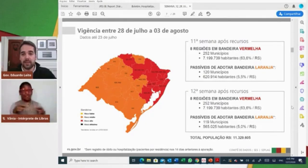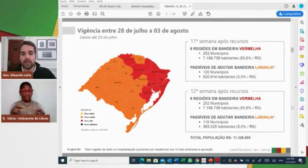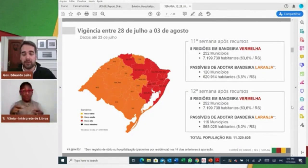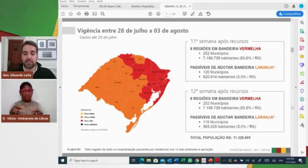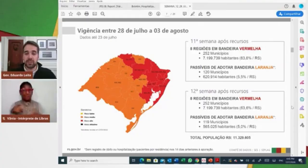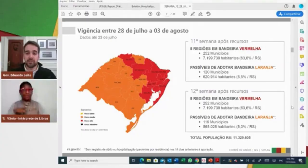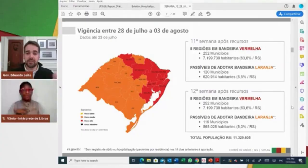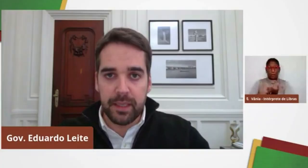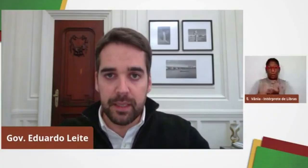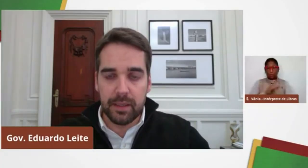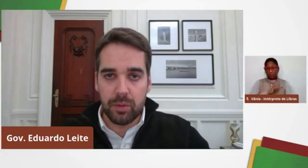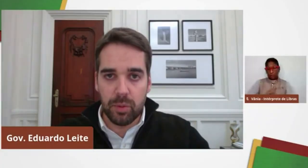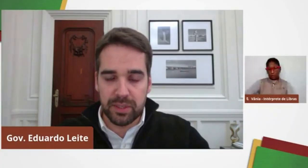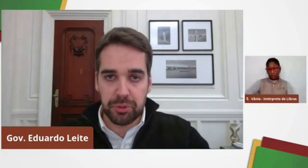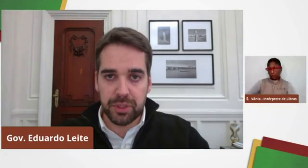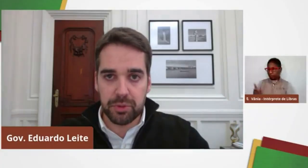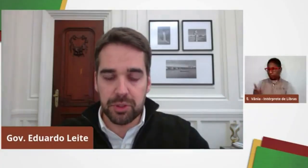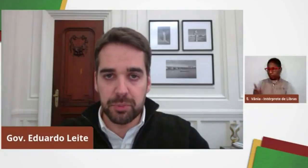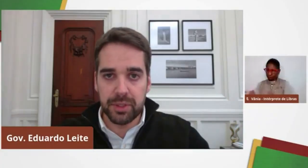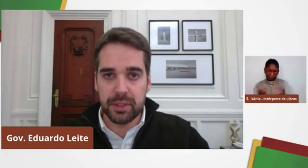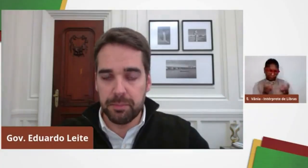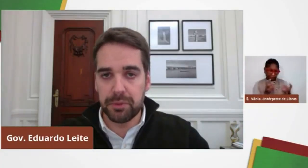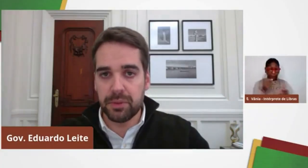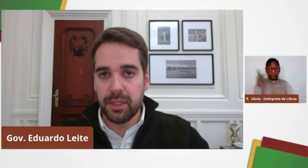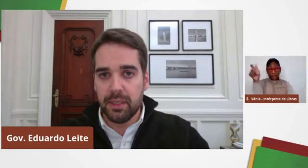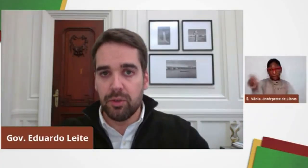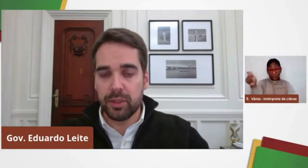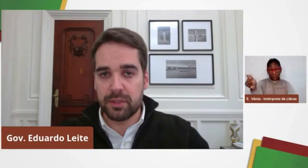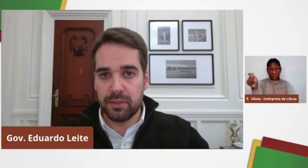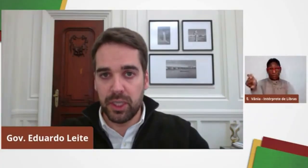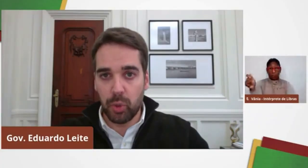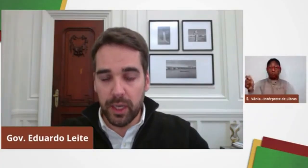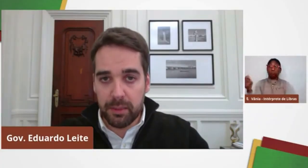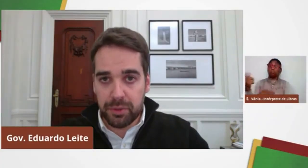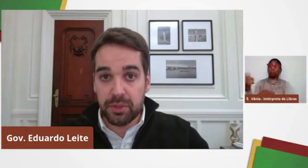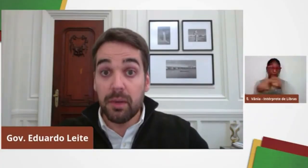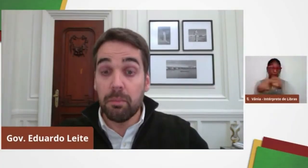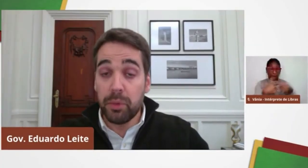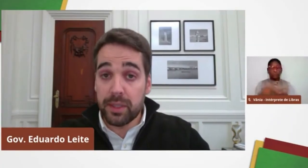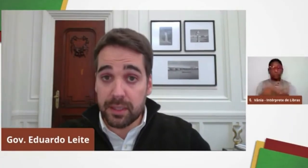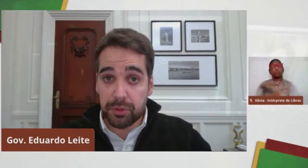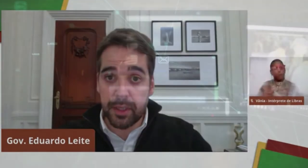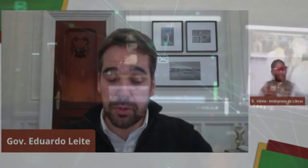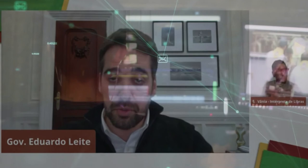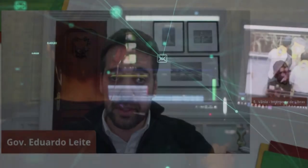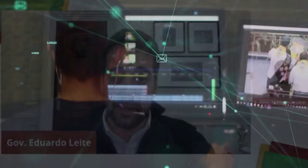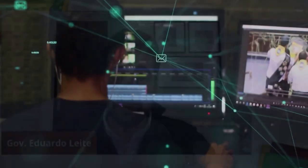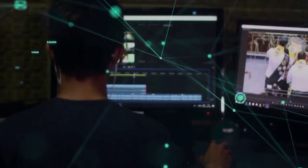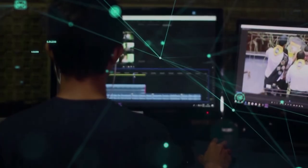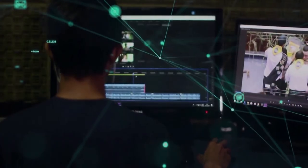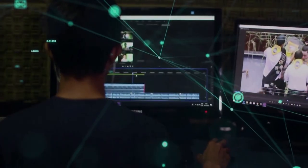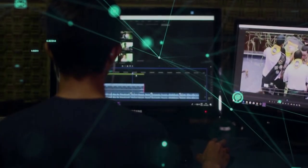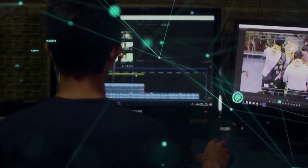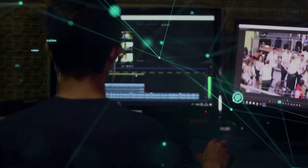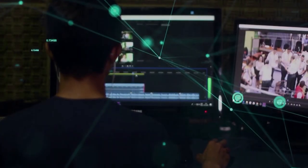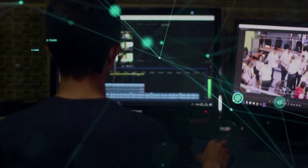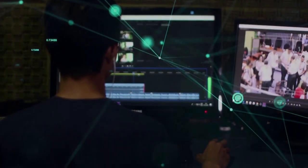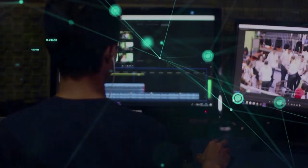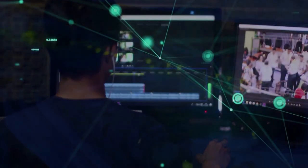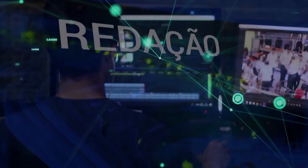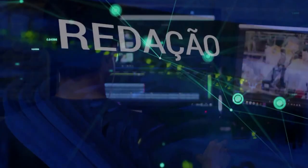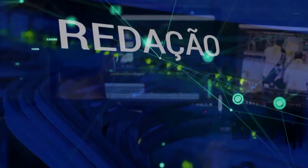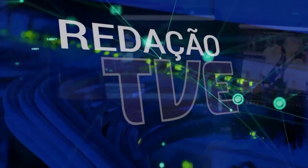são menores. A próxima rodada do distanciamento controlado acontece no dia 3 de agosto. A próxima rodada controlado acontece de